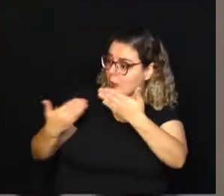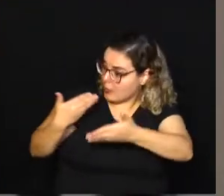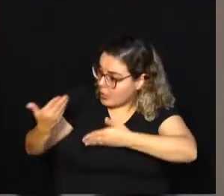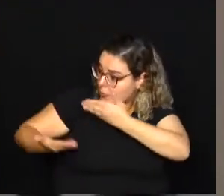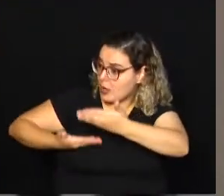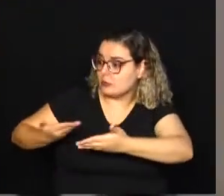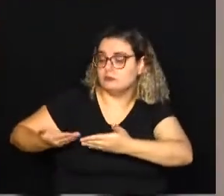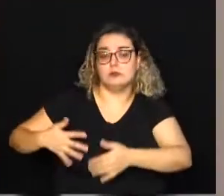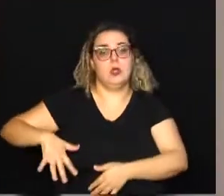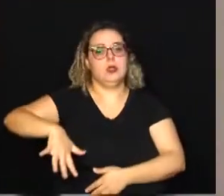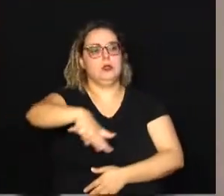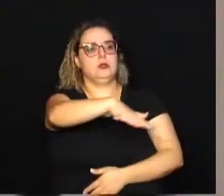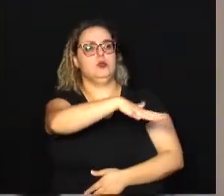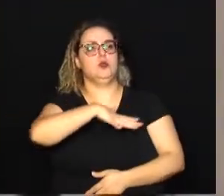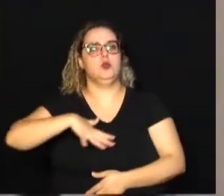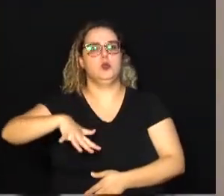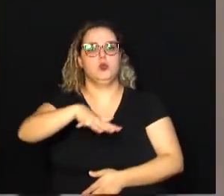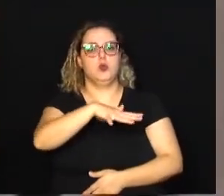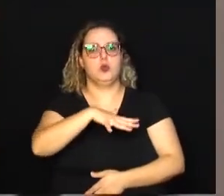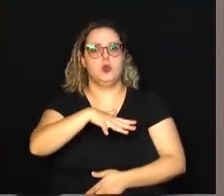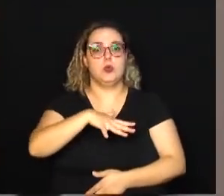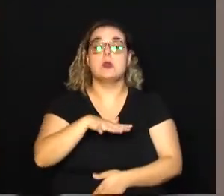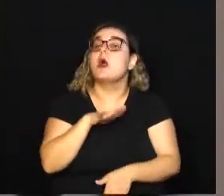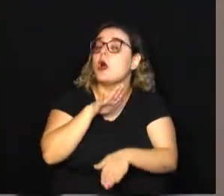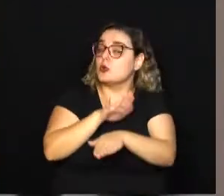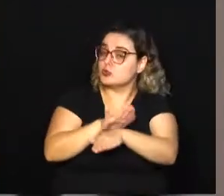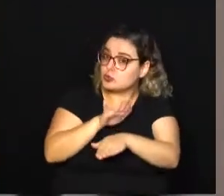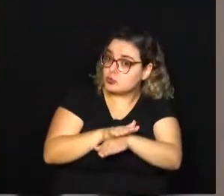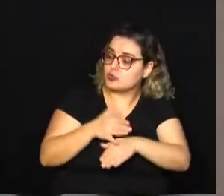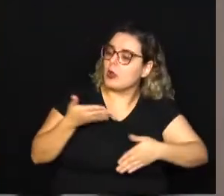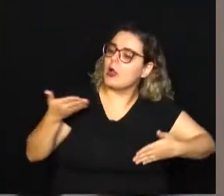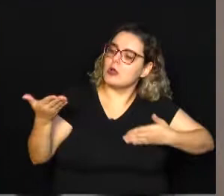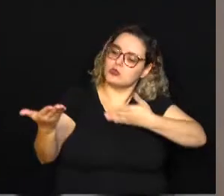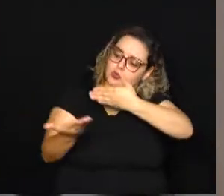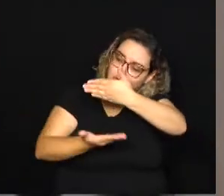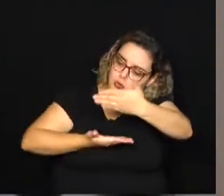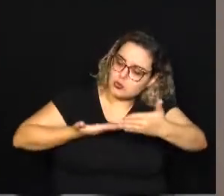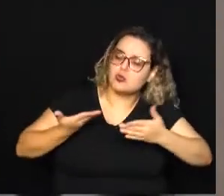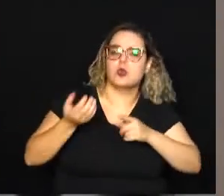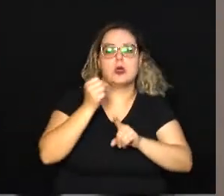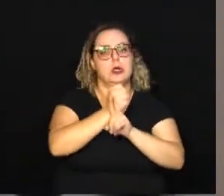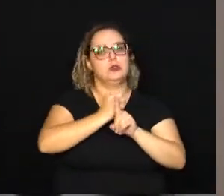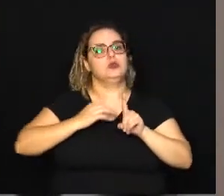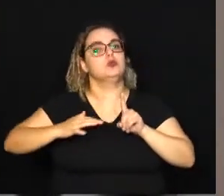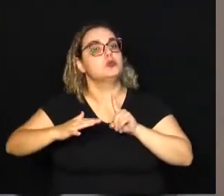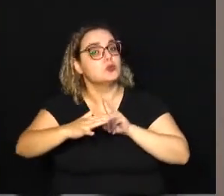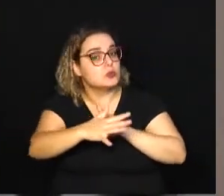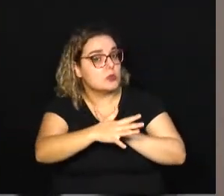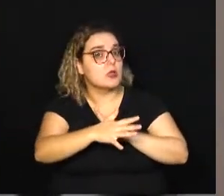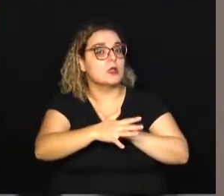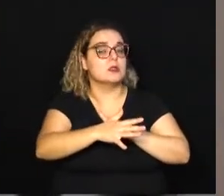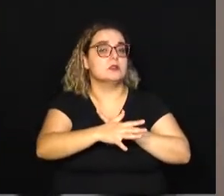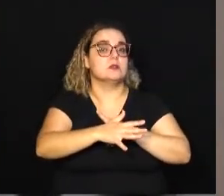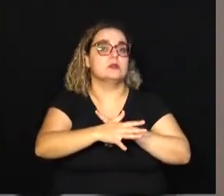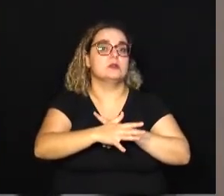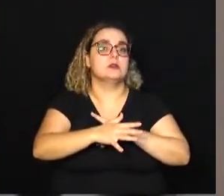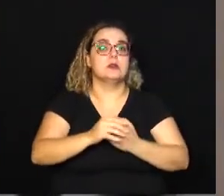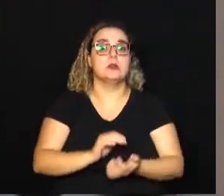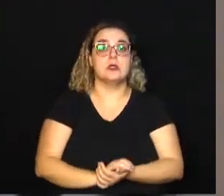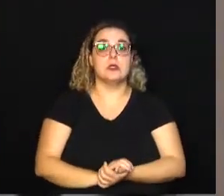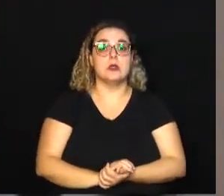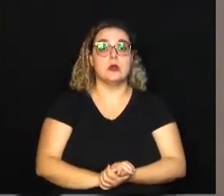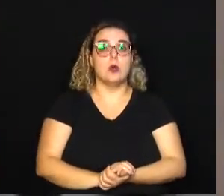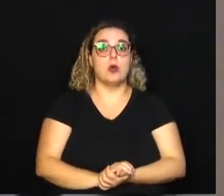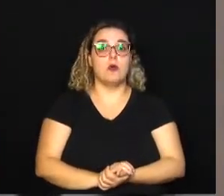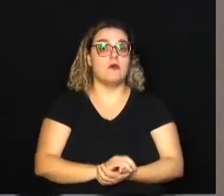num ambiente que favorece as trocas sociais, que favorece certos